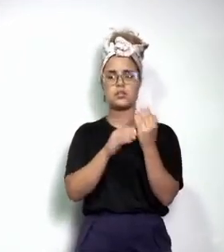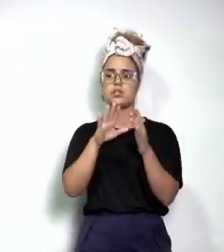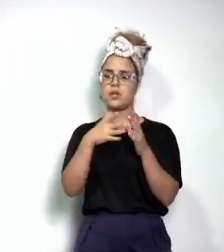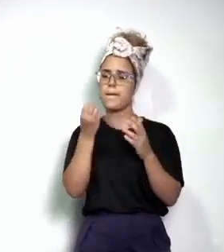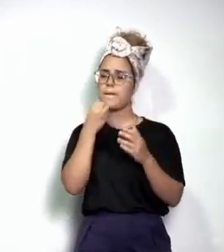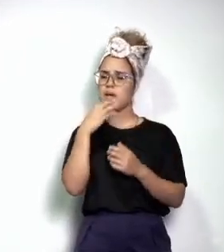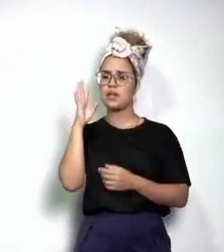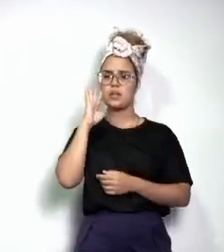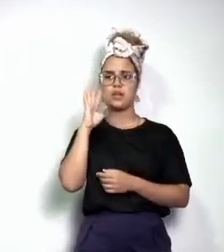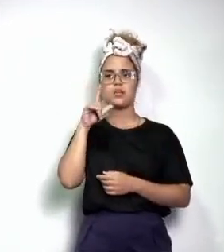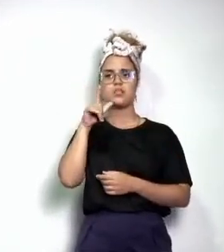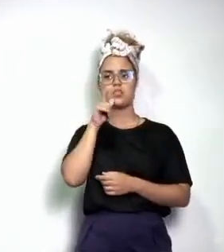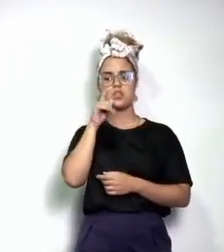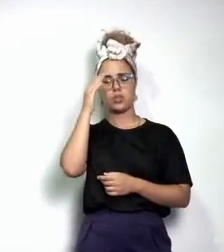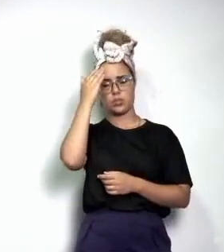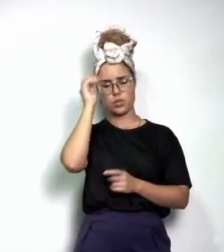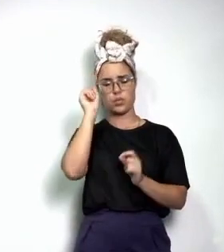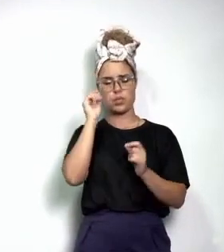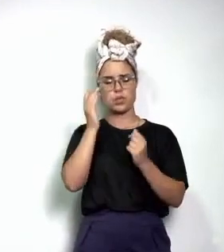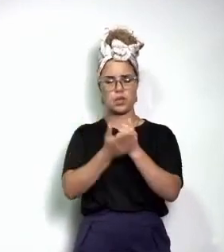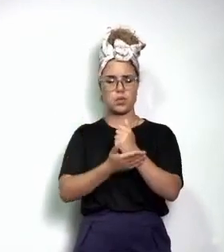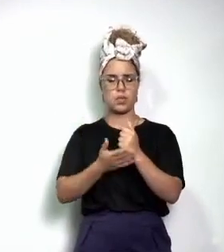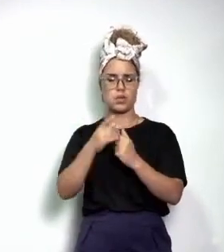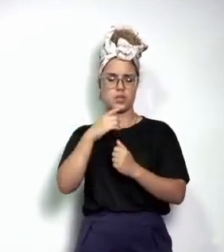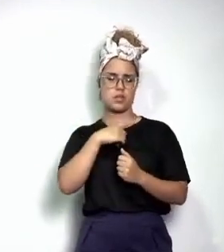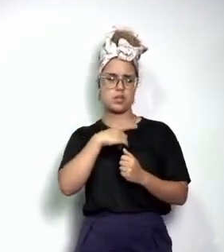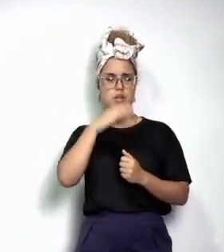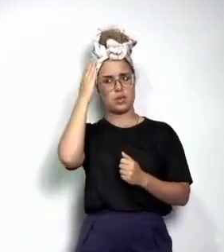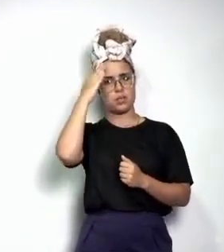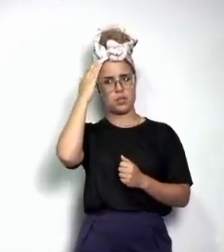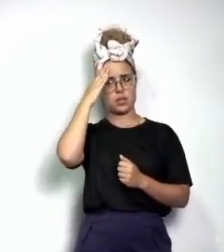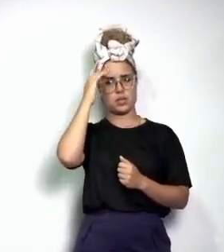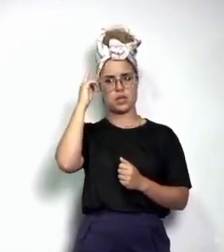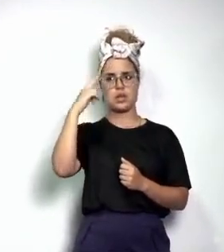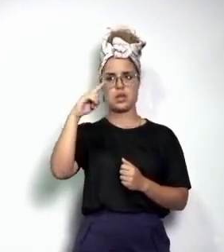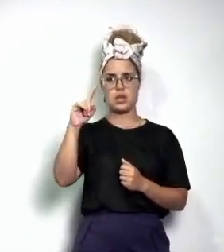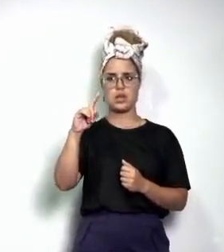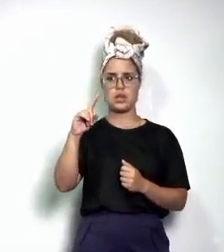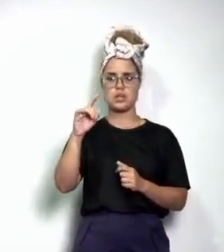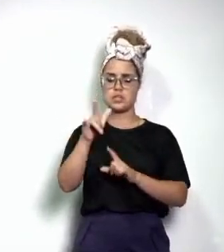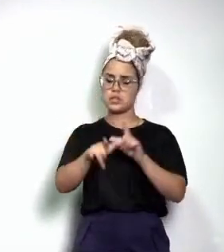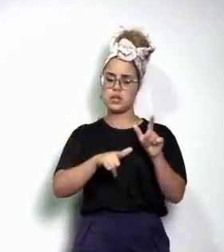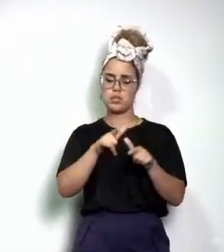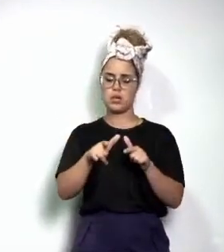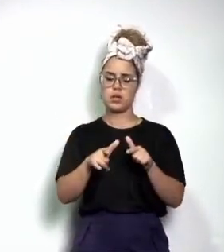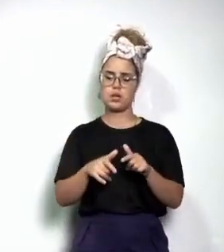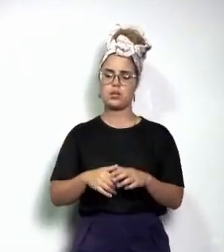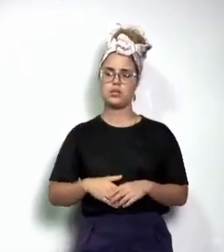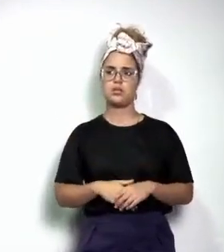gente ter uma noção do que é o básico assim, para se ter e pensar esse offload.